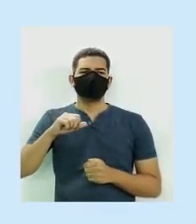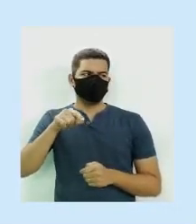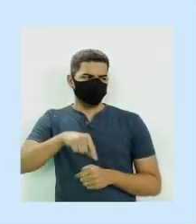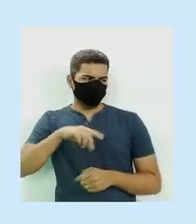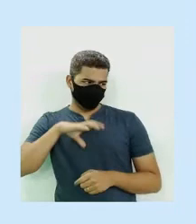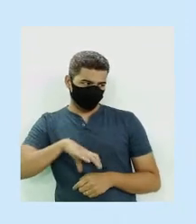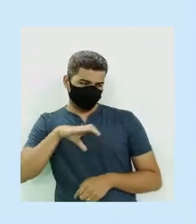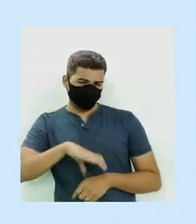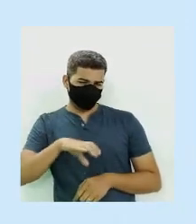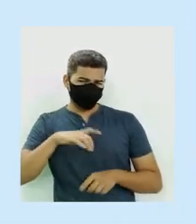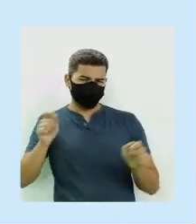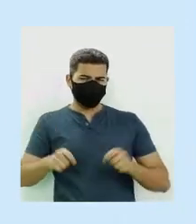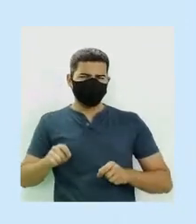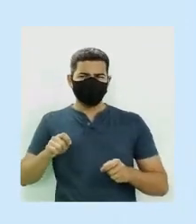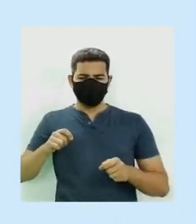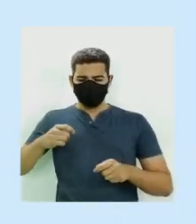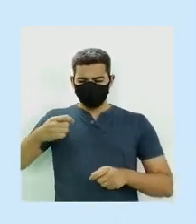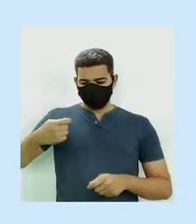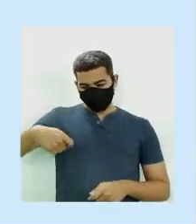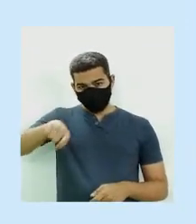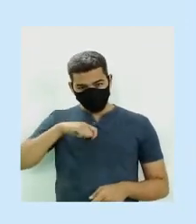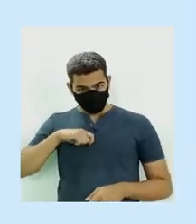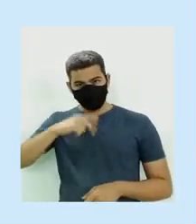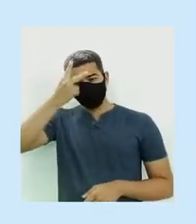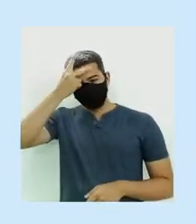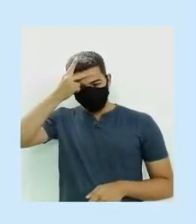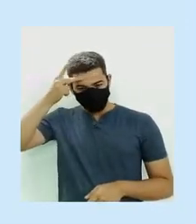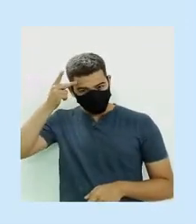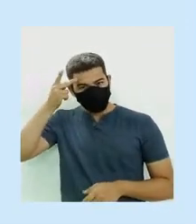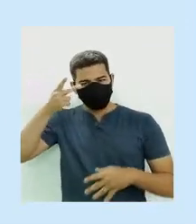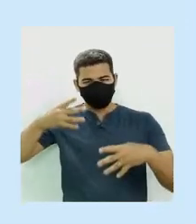nos tornarmos cidadãos ativos e